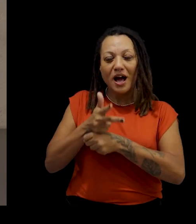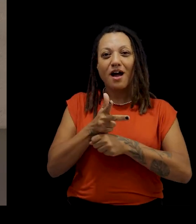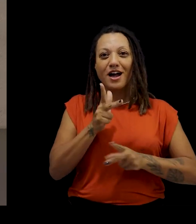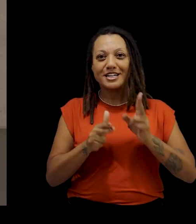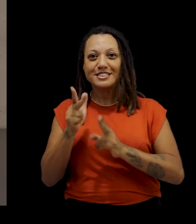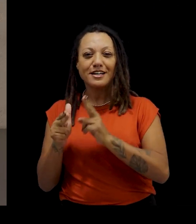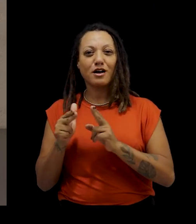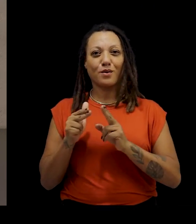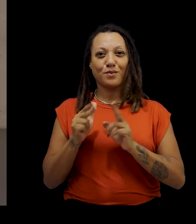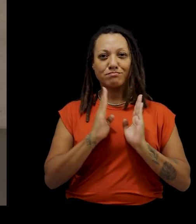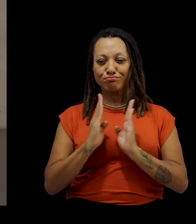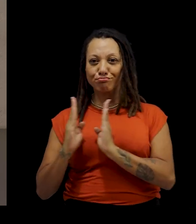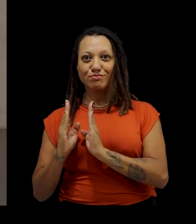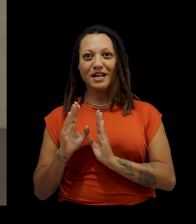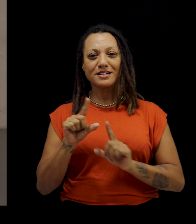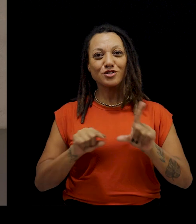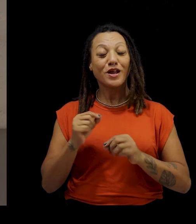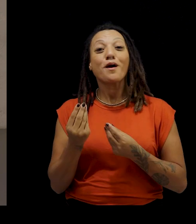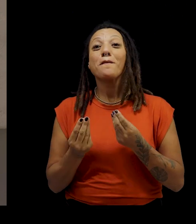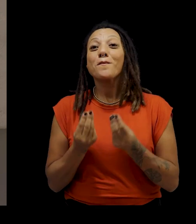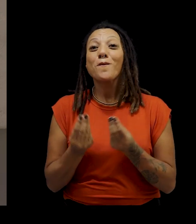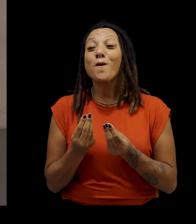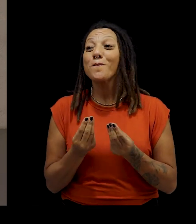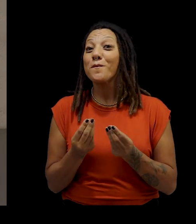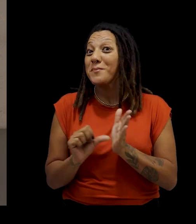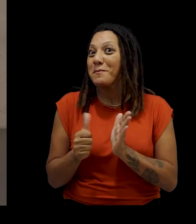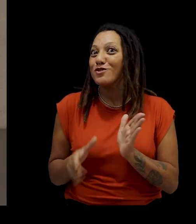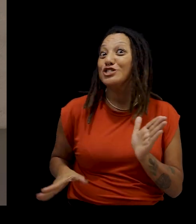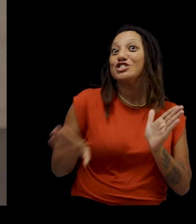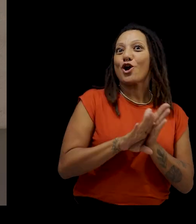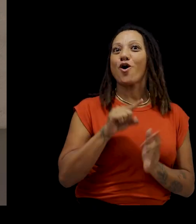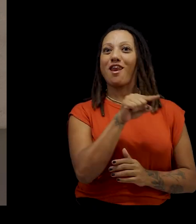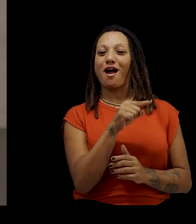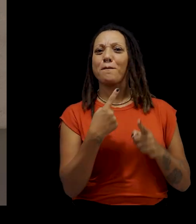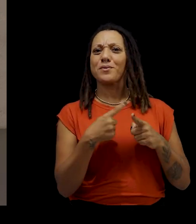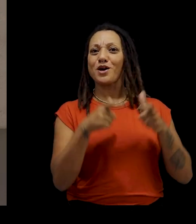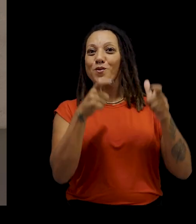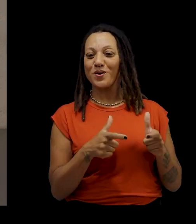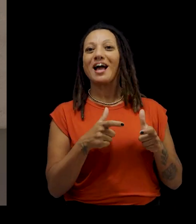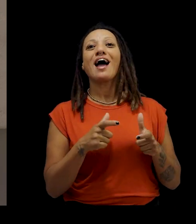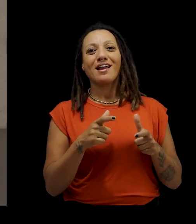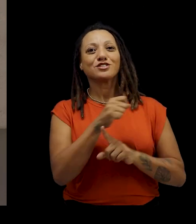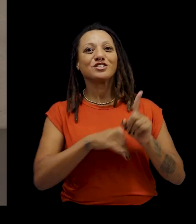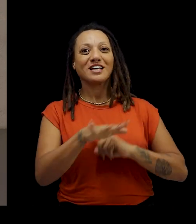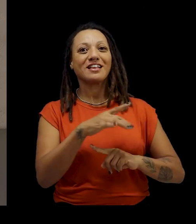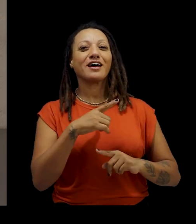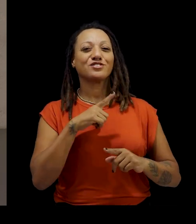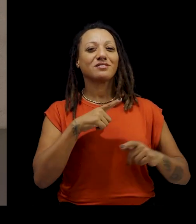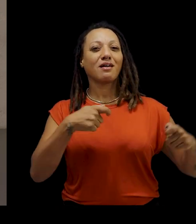de edição, de filmagem, de take, mas em especial como que foi chegar nesse território, assim, né? Como que é abordar esse território que é